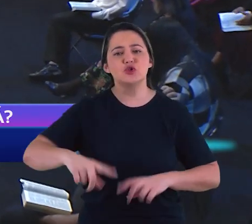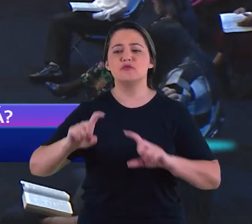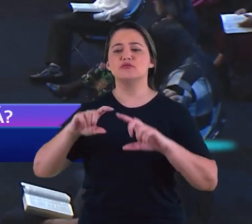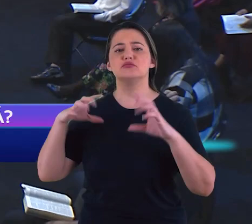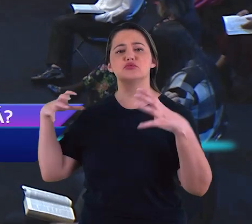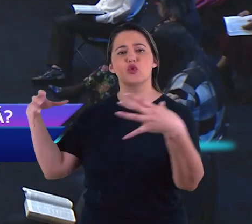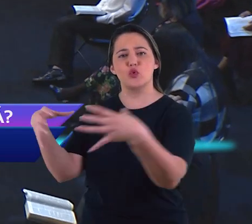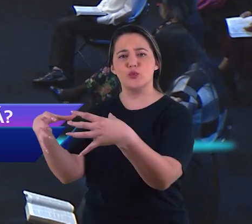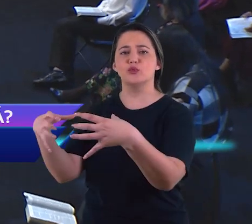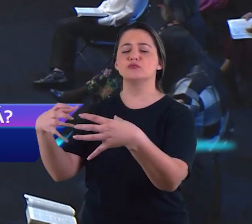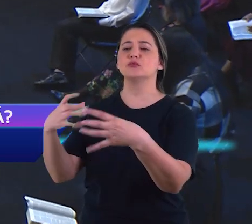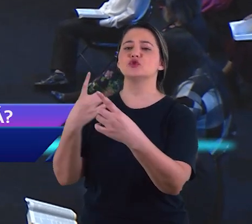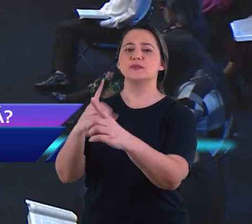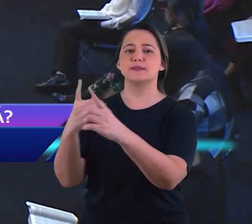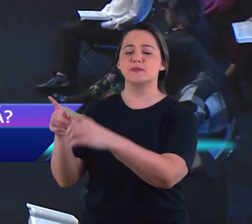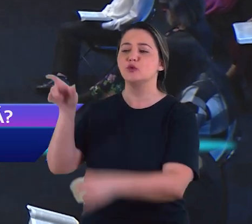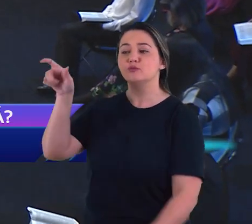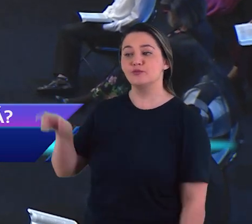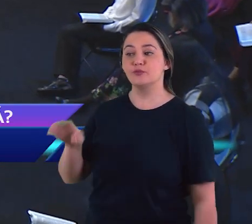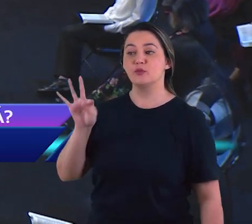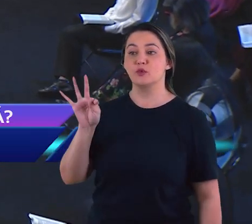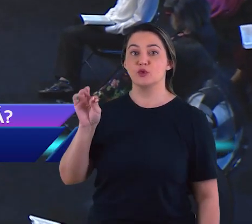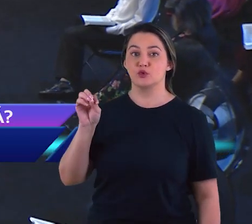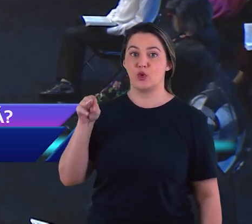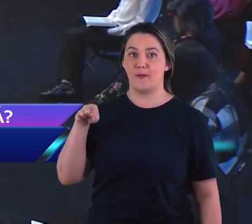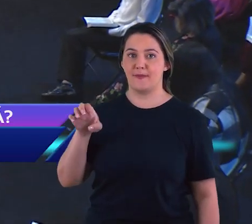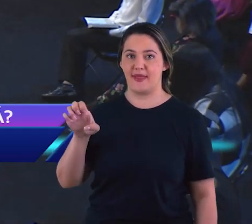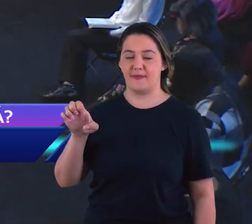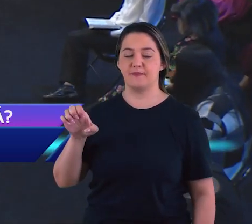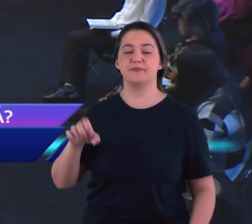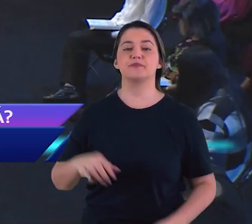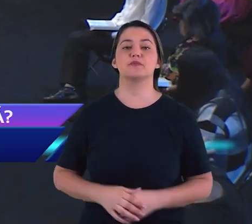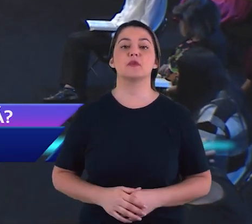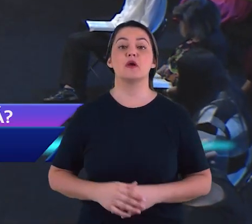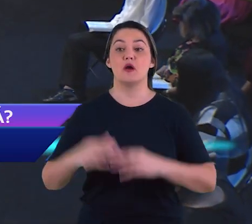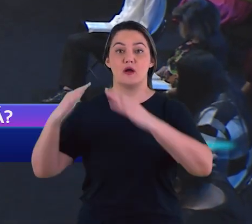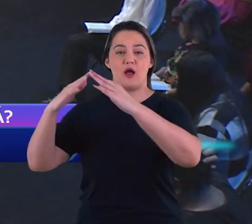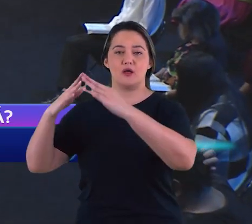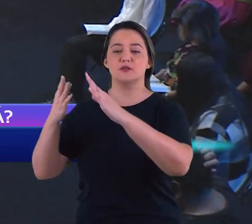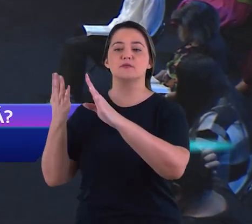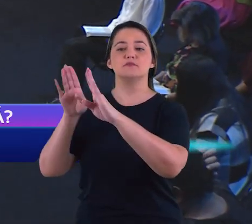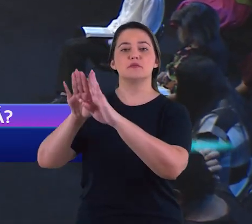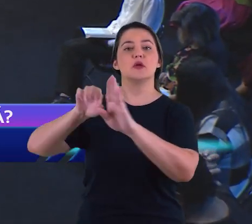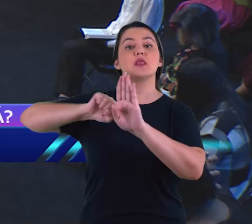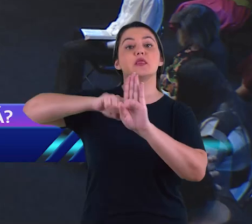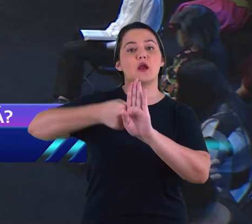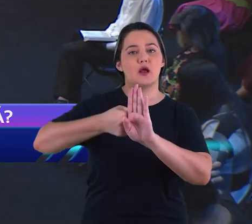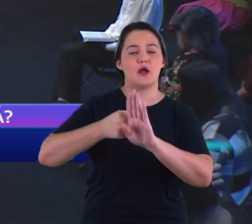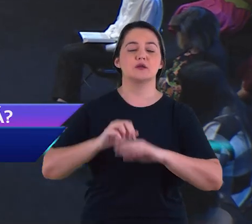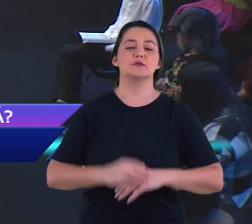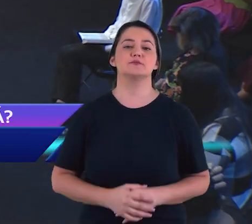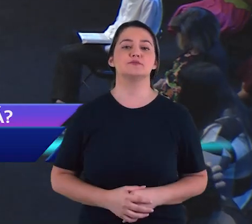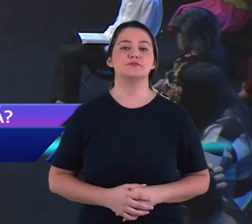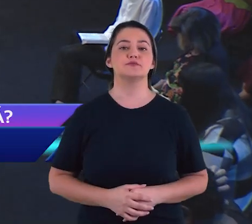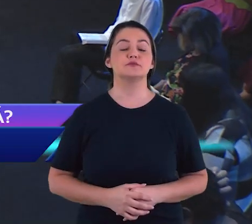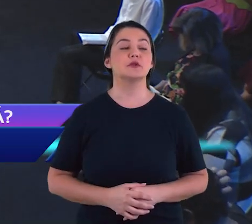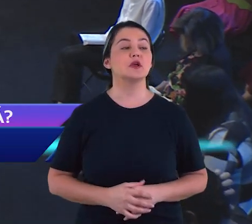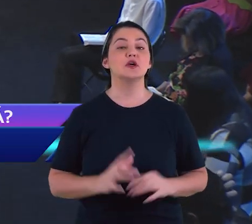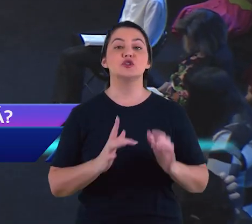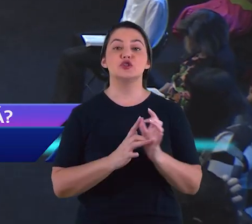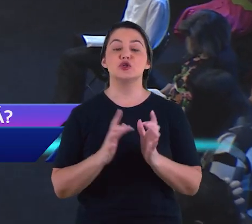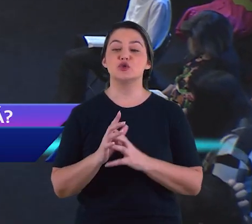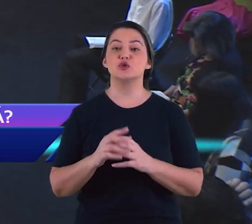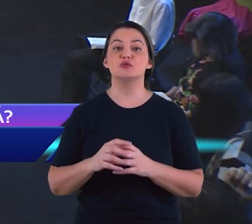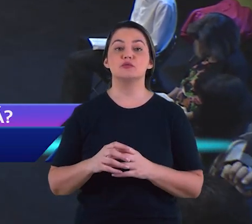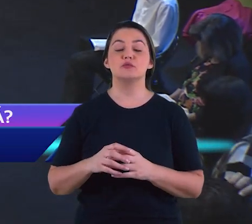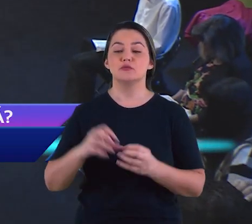reunidos os seus discípulos, e Tomé com eles. Estando as portas trancadas, veio Jesus, pôs-se no